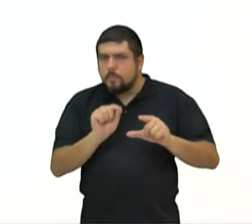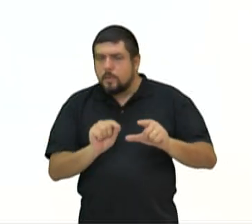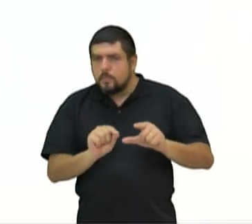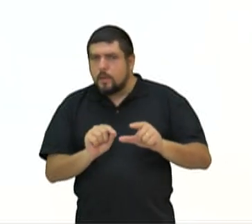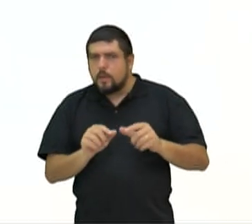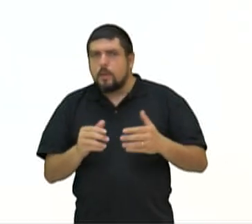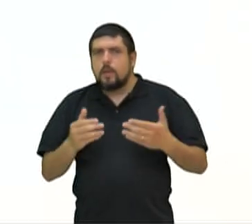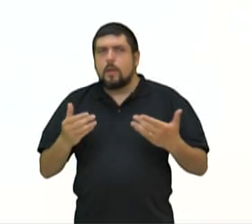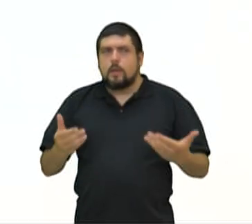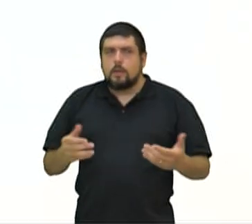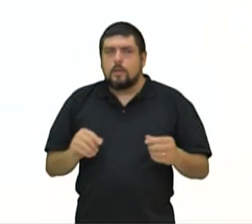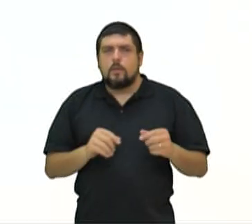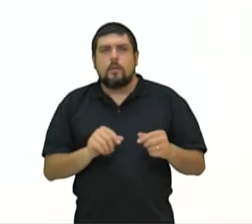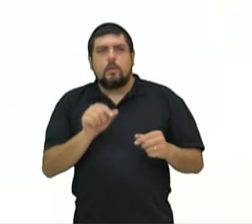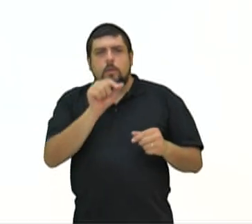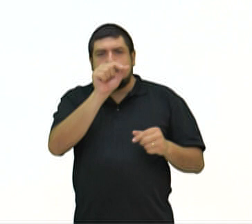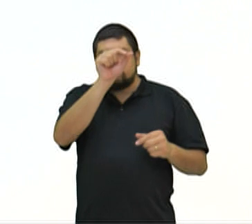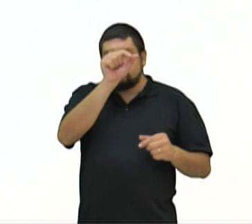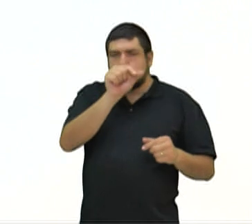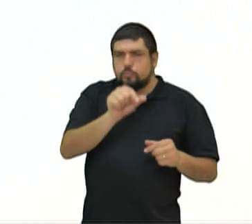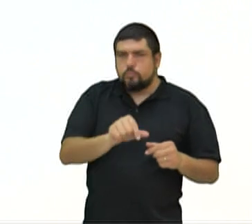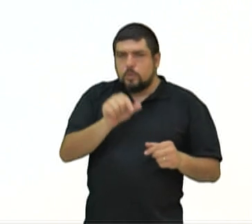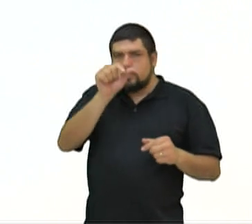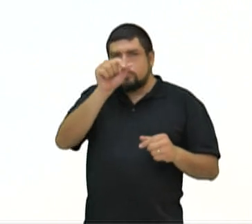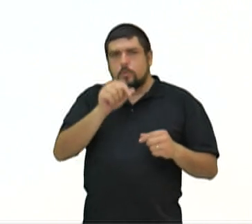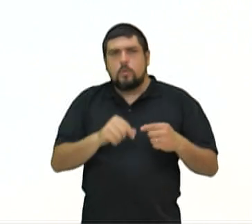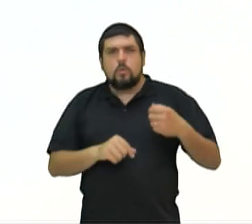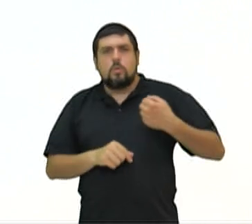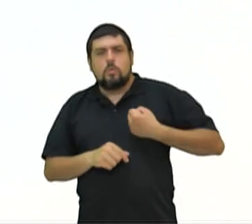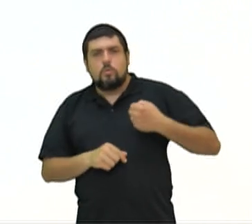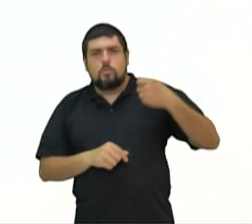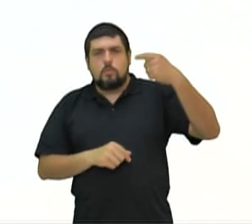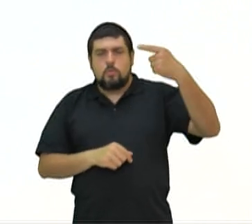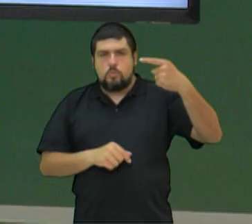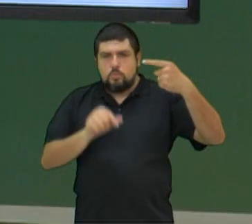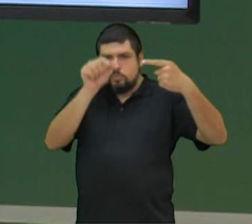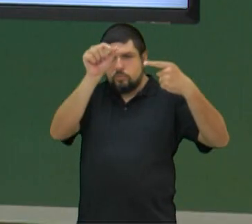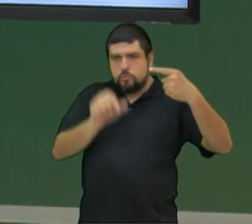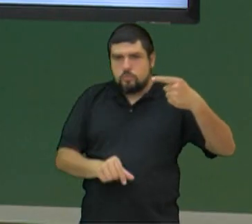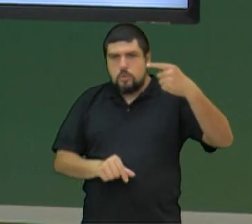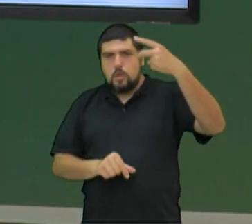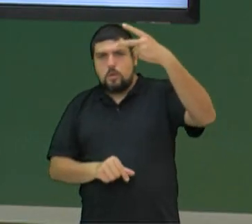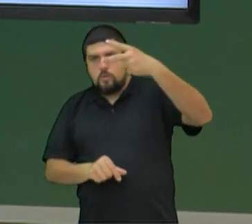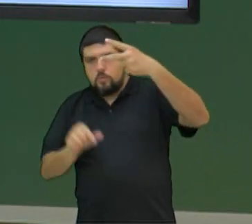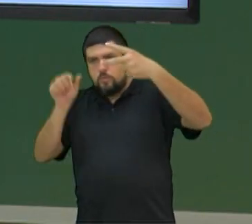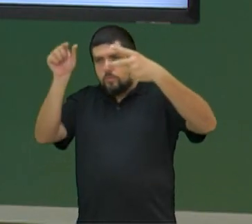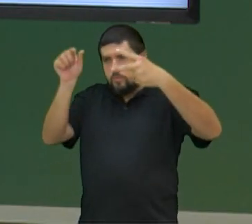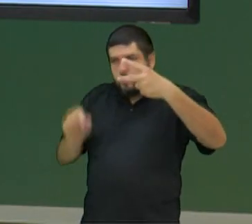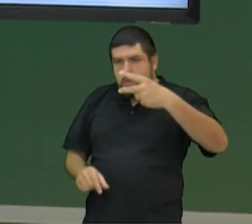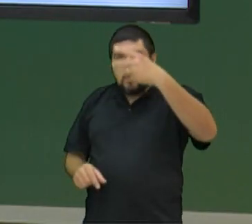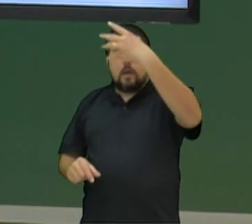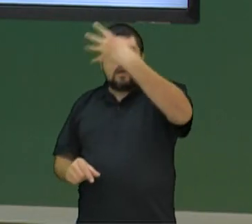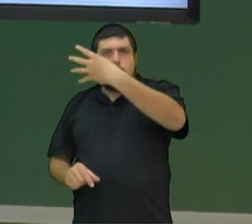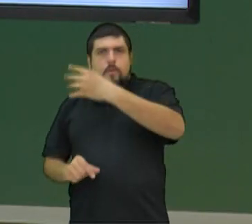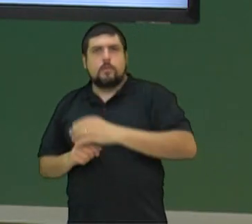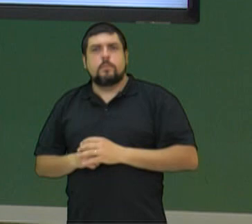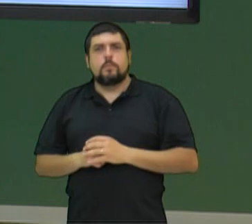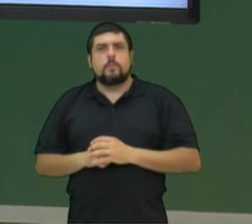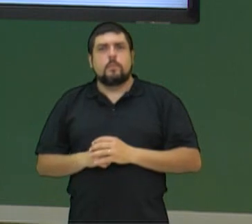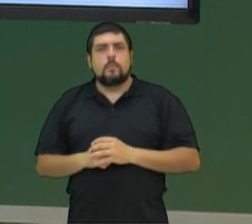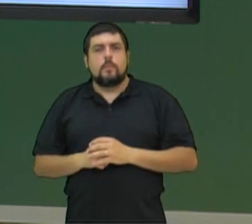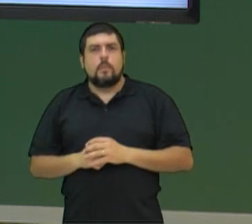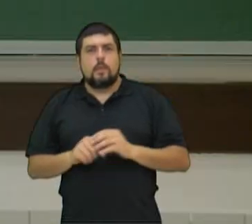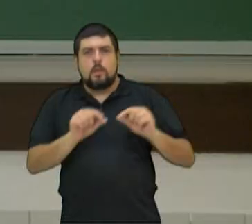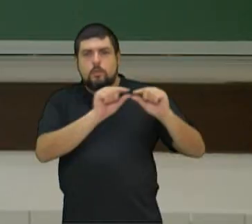na vertical, nós temos o número 1, a 2 e a 4. A 3, a 5 e a